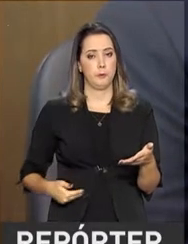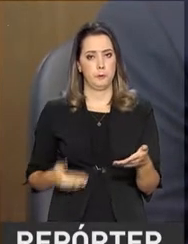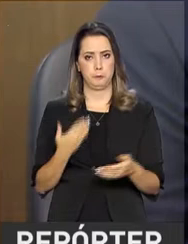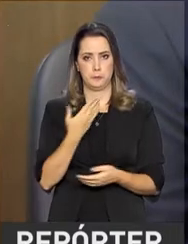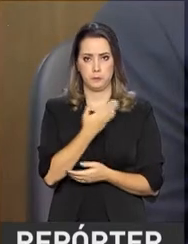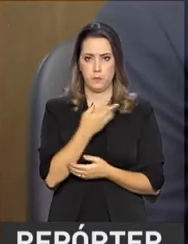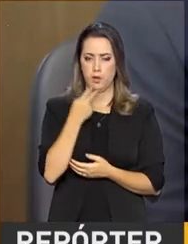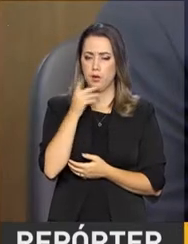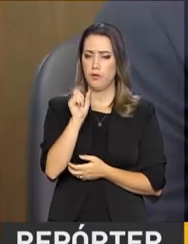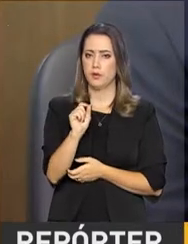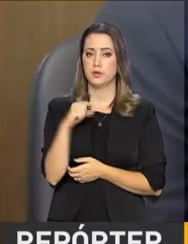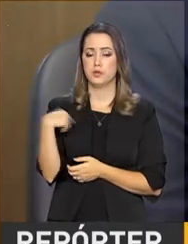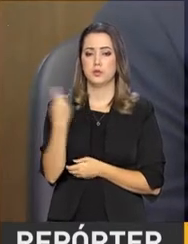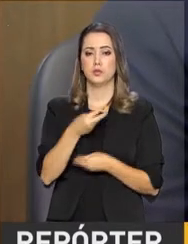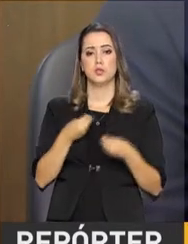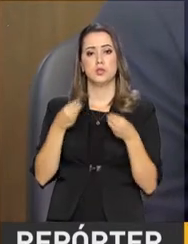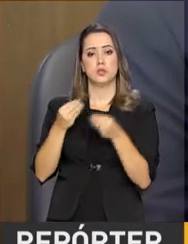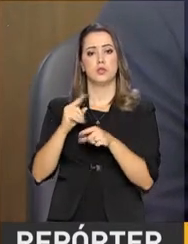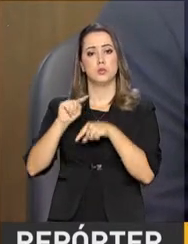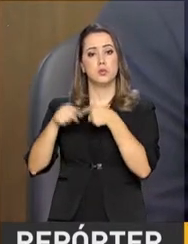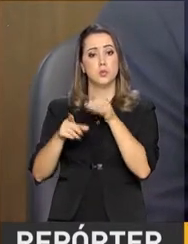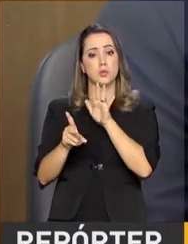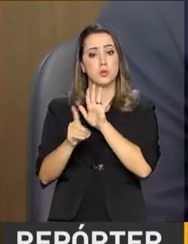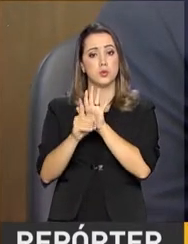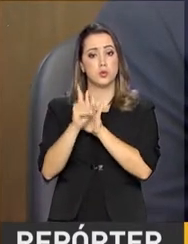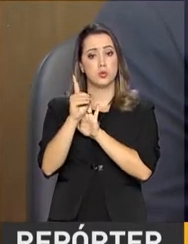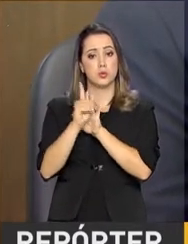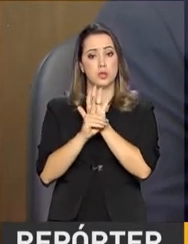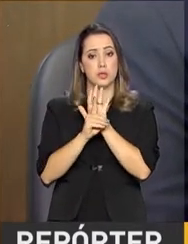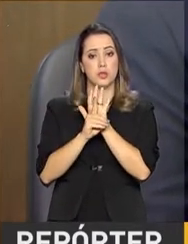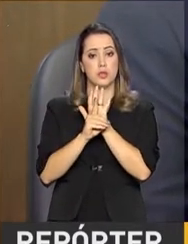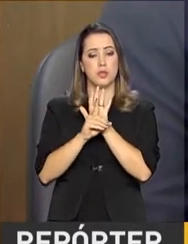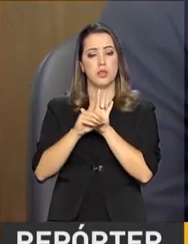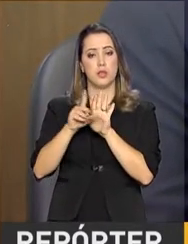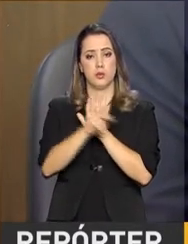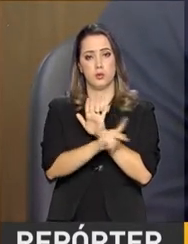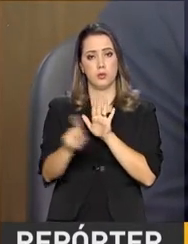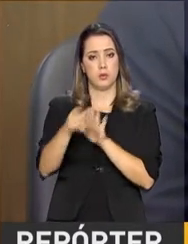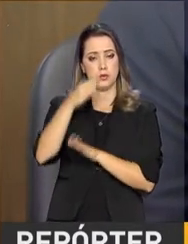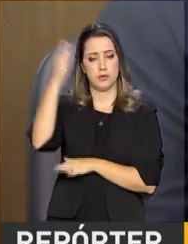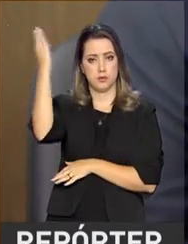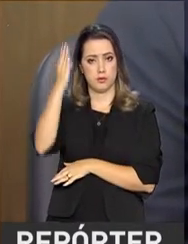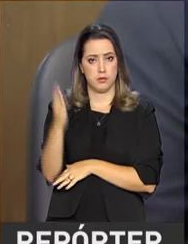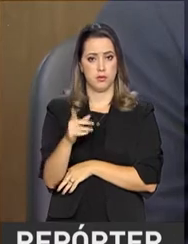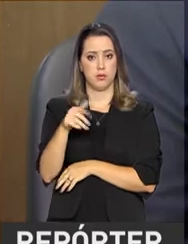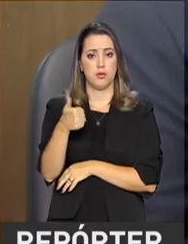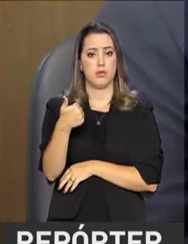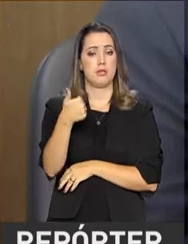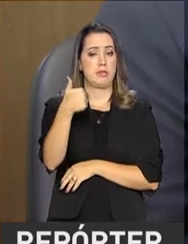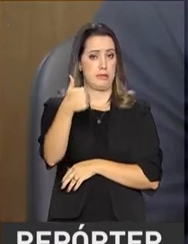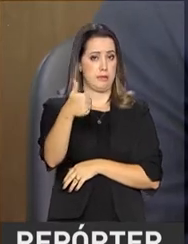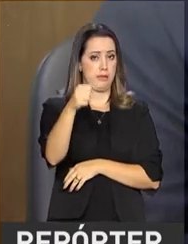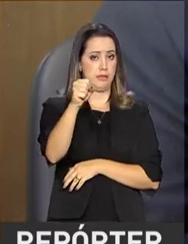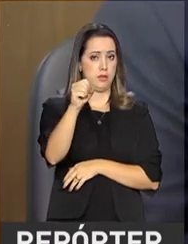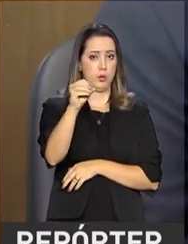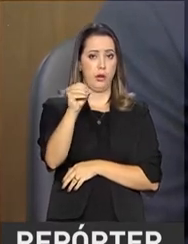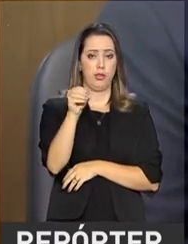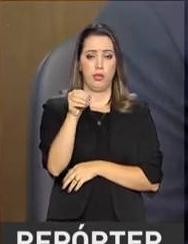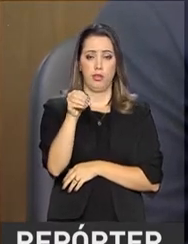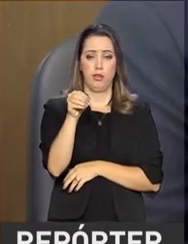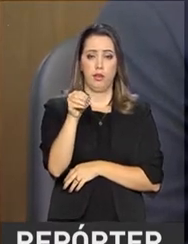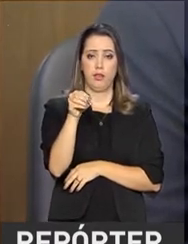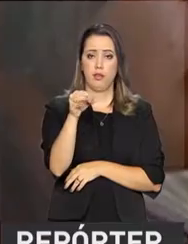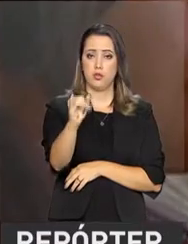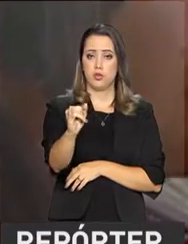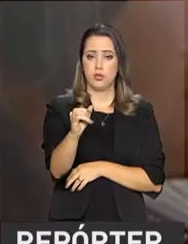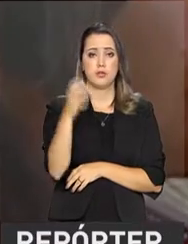publicação do decreto é do presidente da república 180 dias para que as rádios possam se inscrever para fazer essa